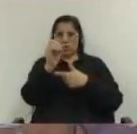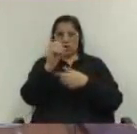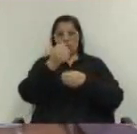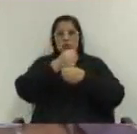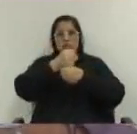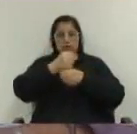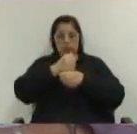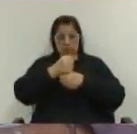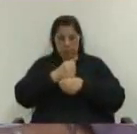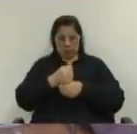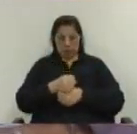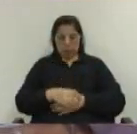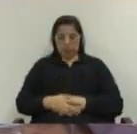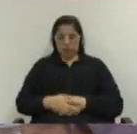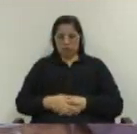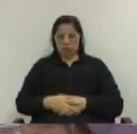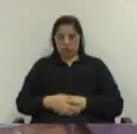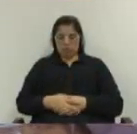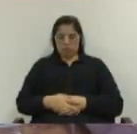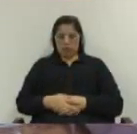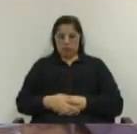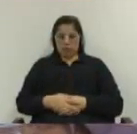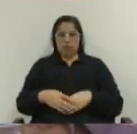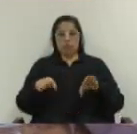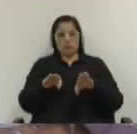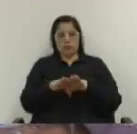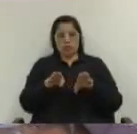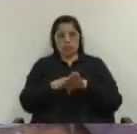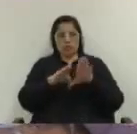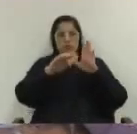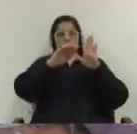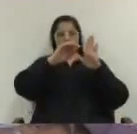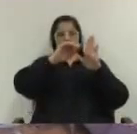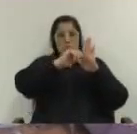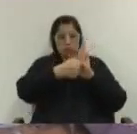a Justiça determinou em liminar o bloqueio de